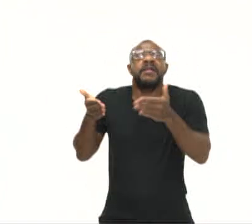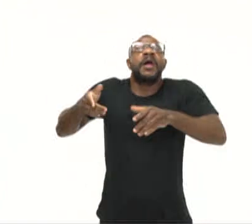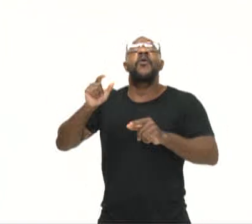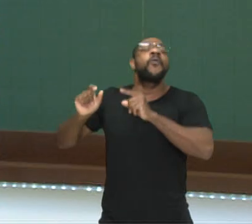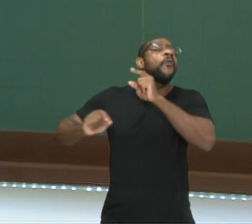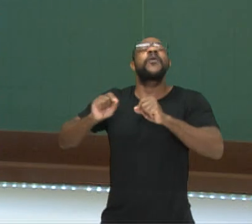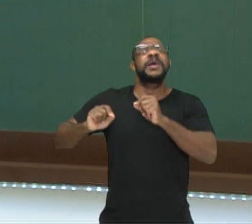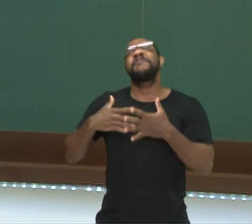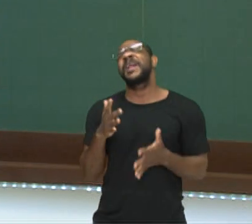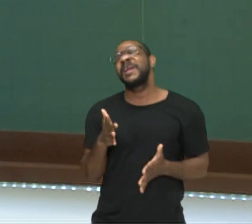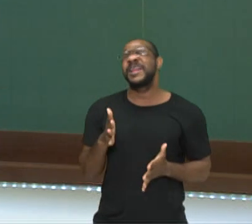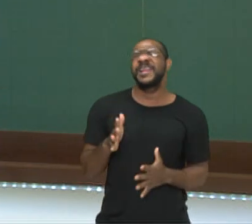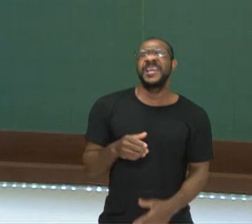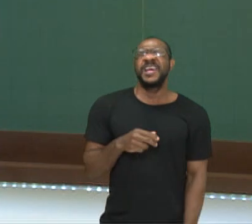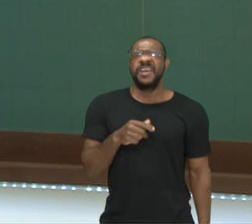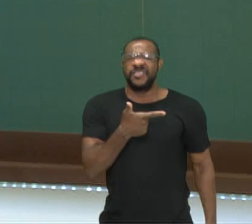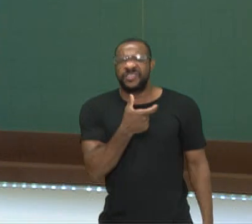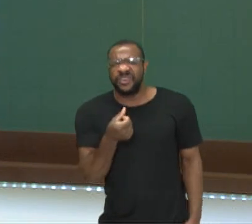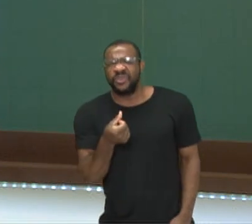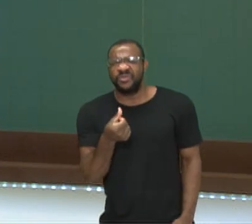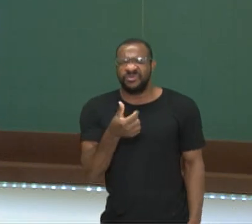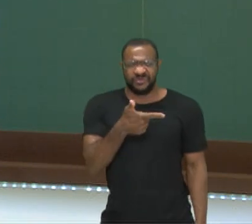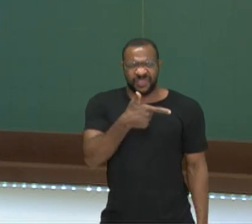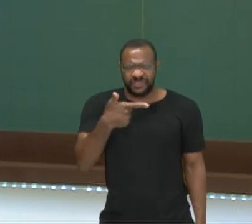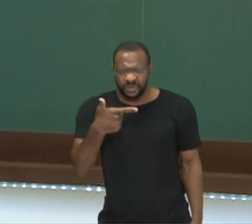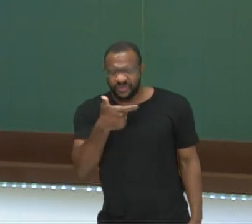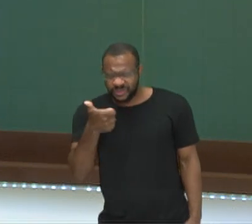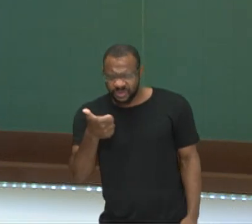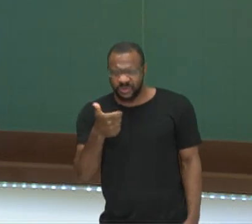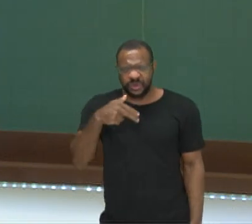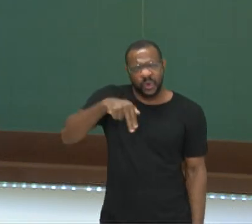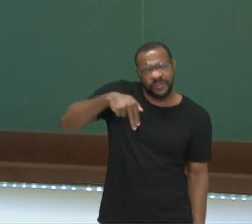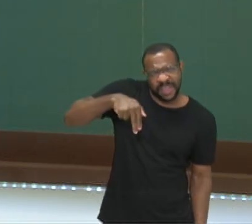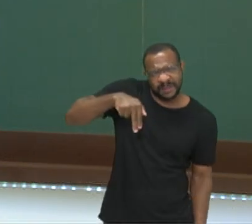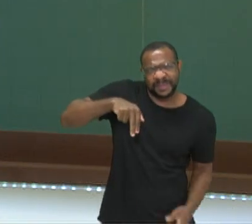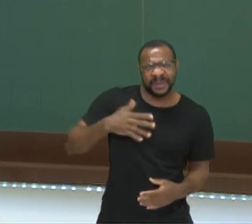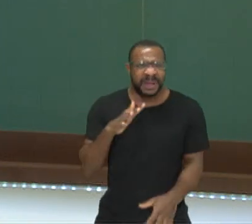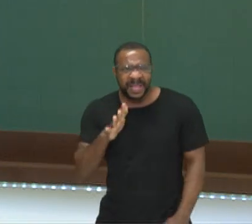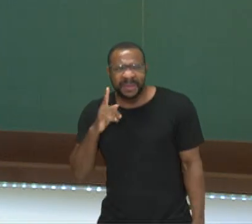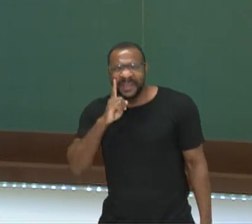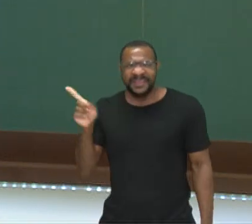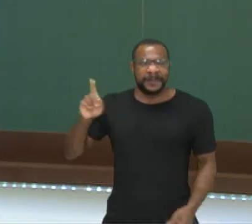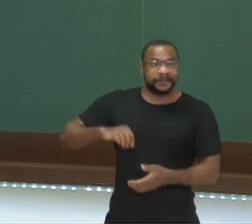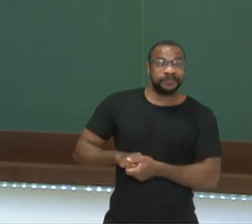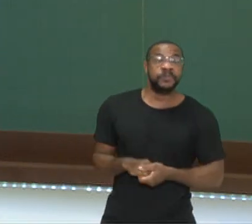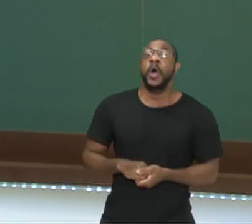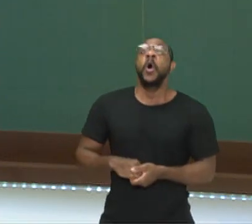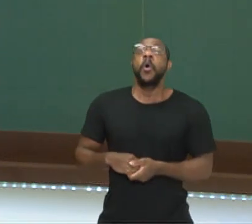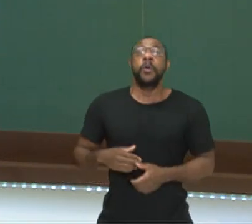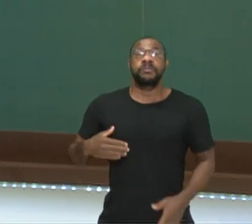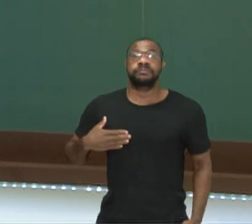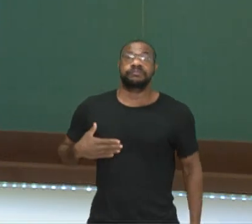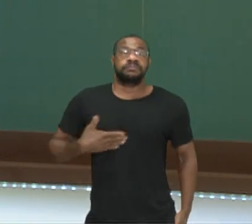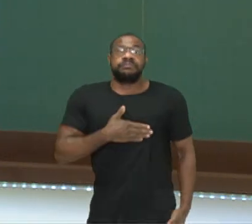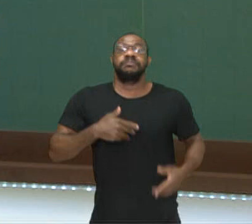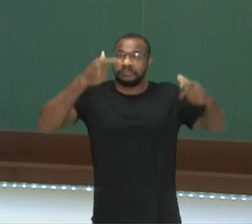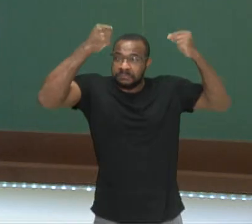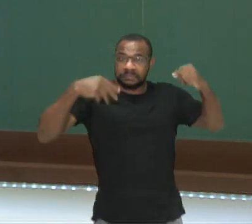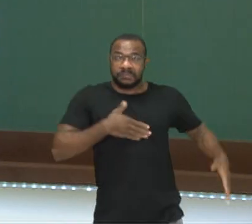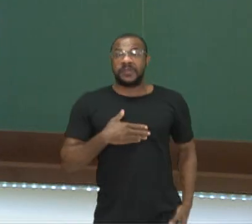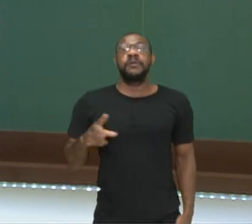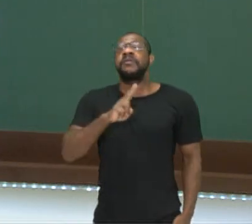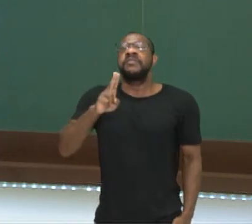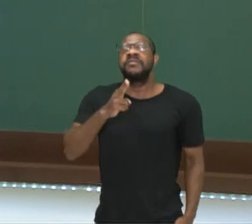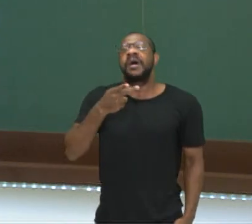ali 21 de novembro de 1806, o Napoleão Bonaparte ele vai fazer o chamado